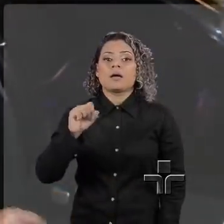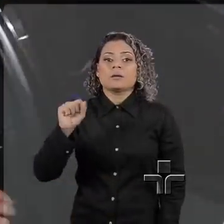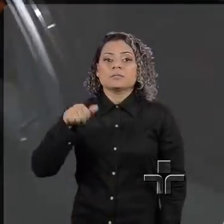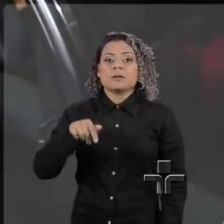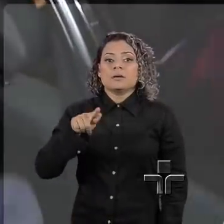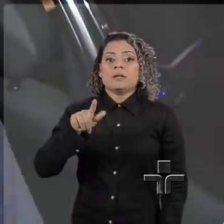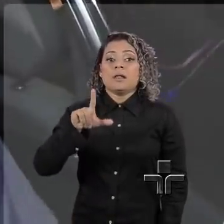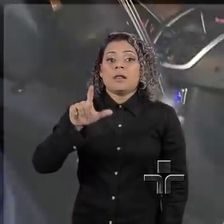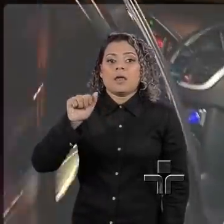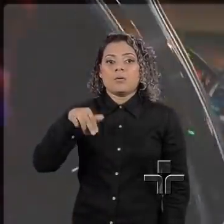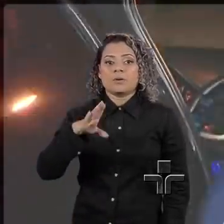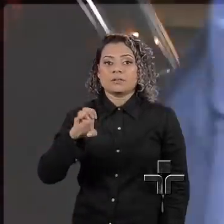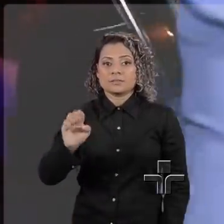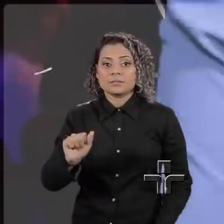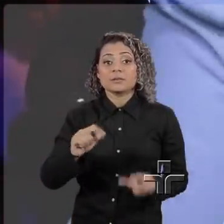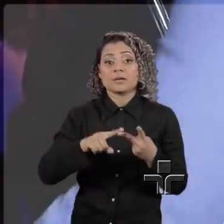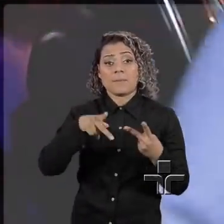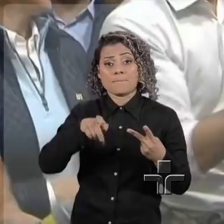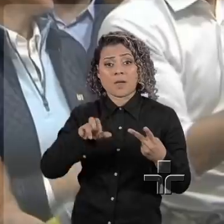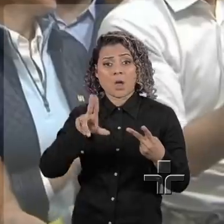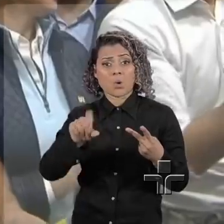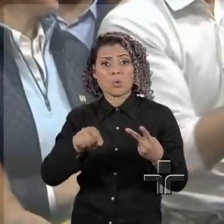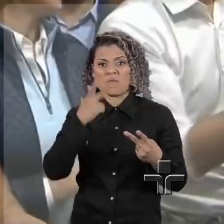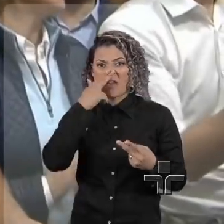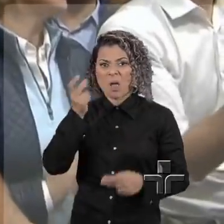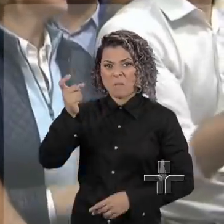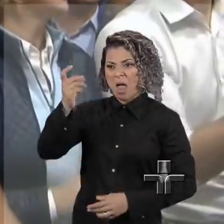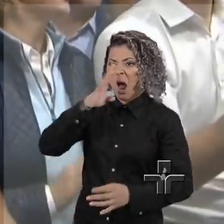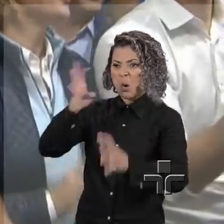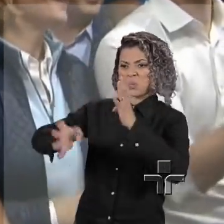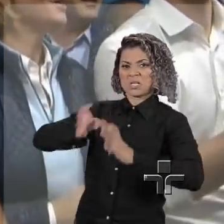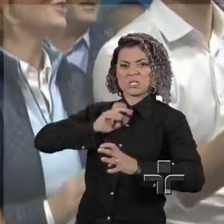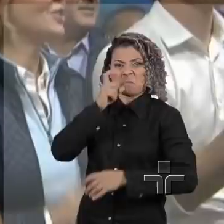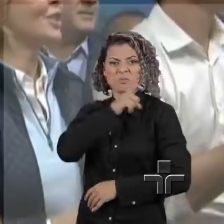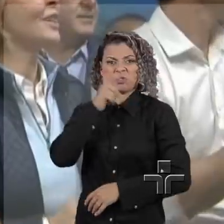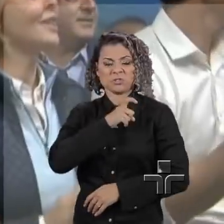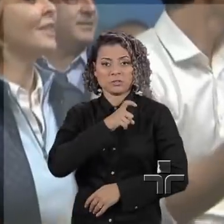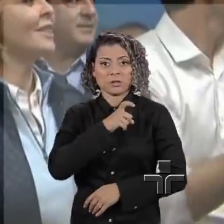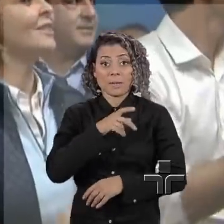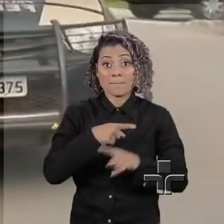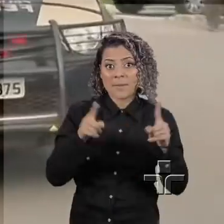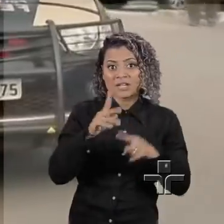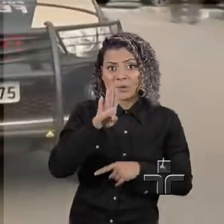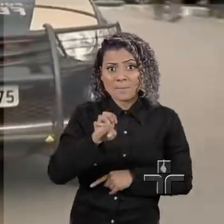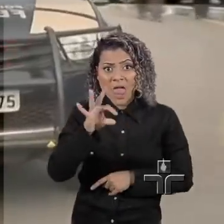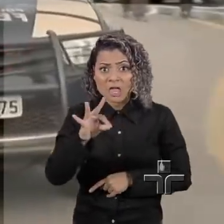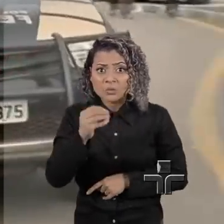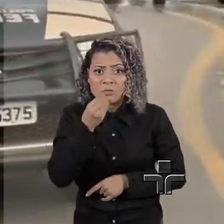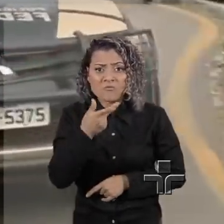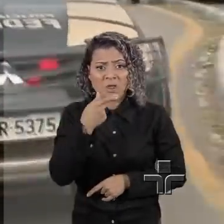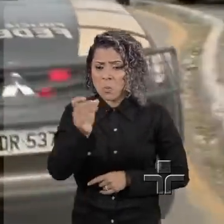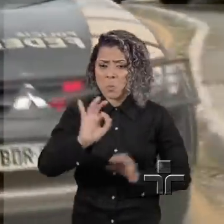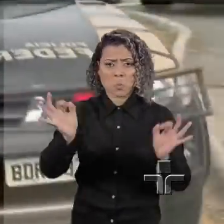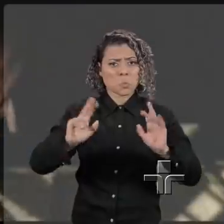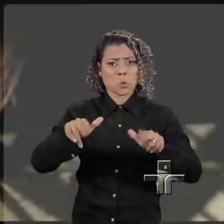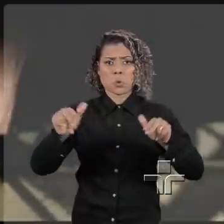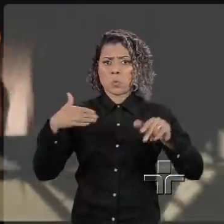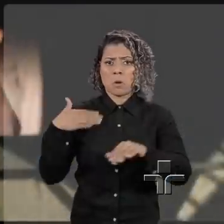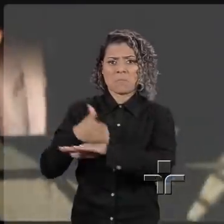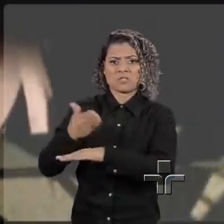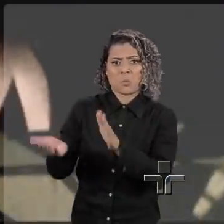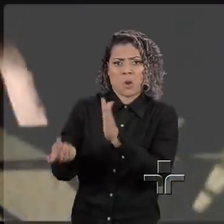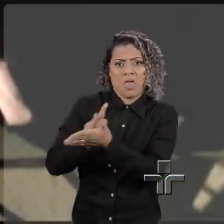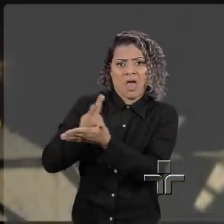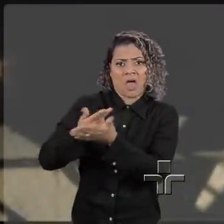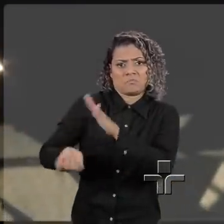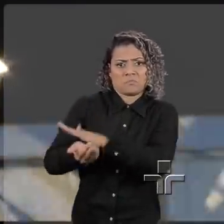Preto dizem que as acusações são mentirosas. A do ex-governador Beto Richa diz que ele nunca se envolveu em irregularidades. De